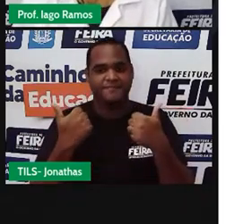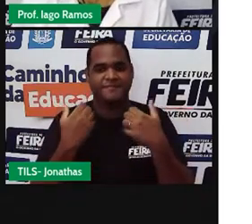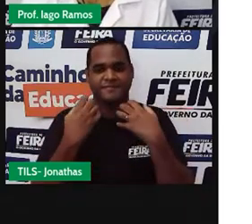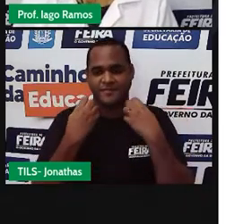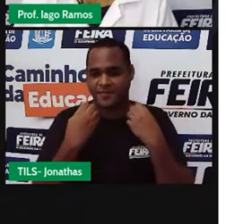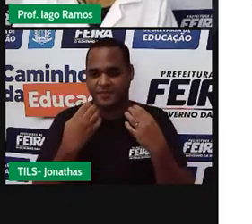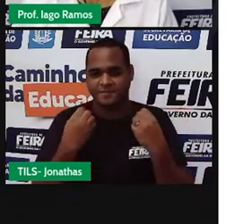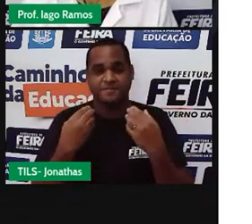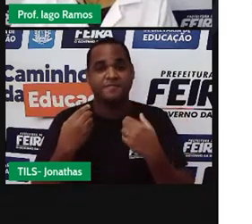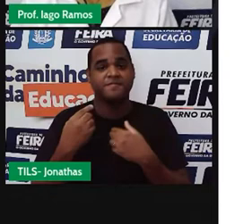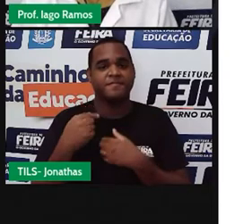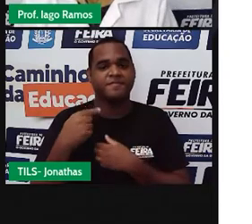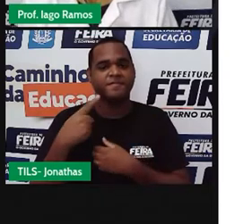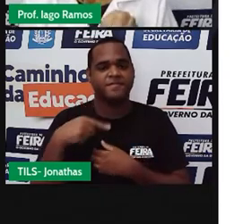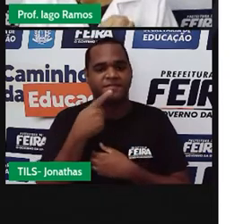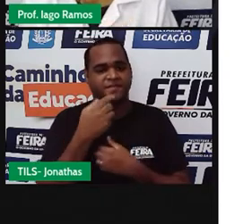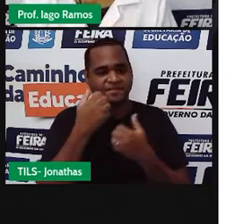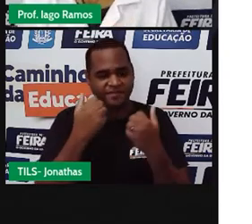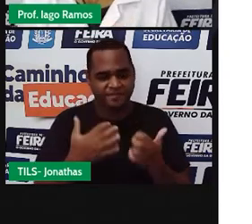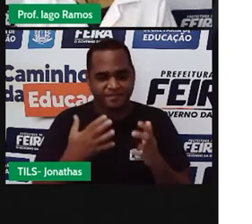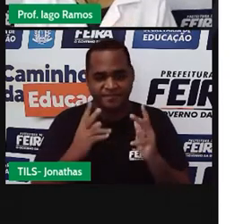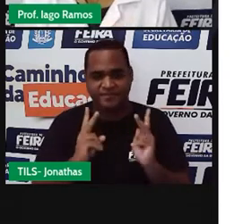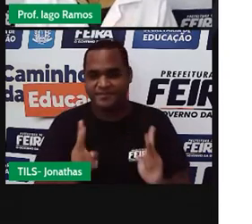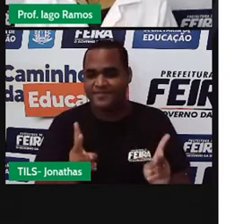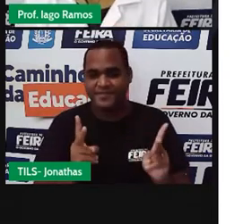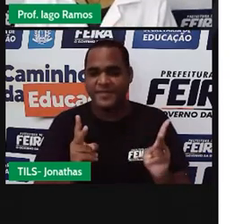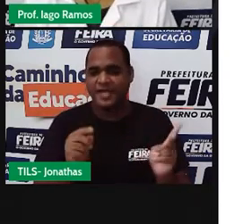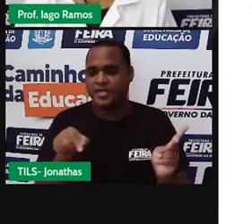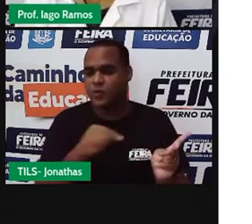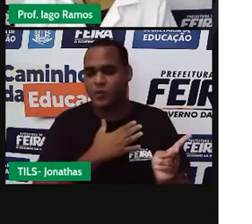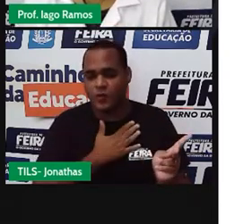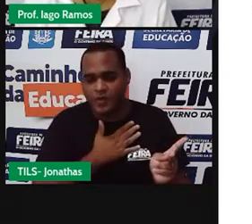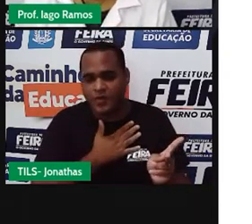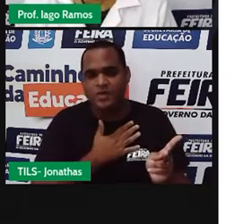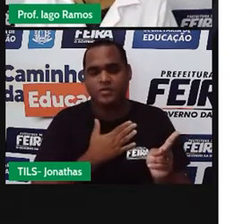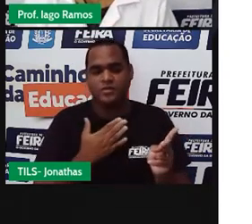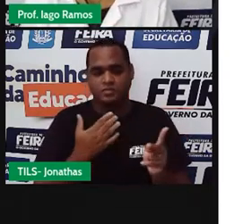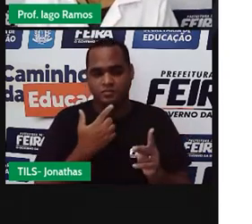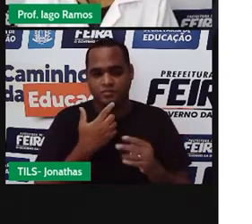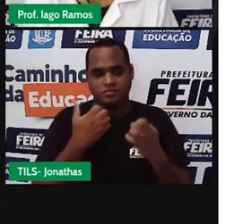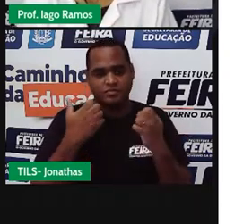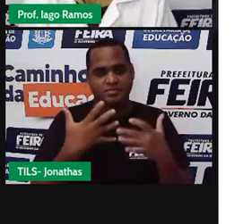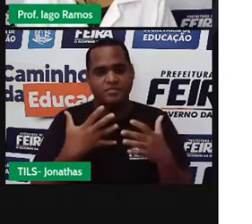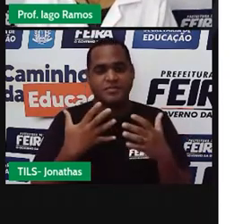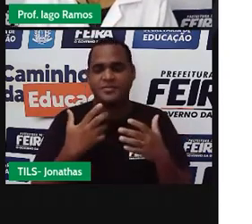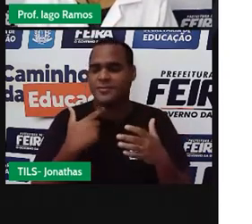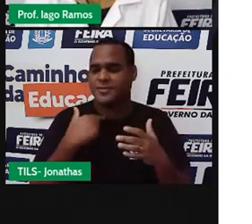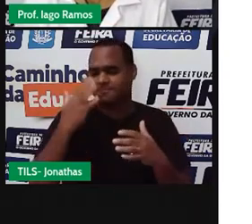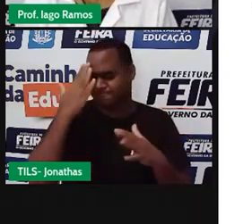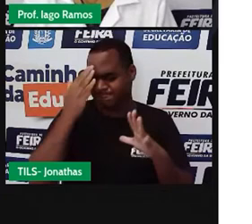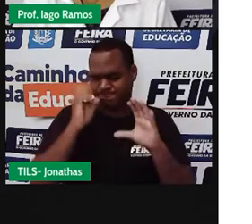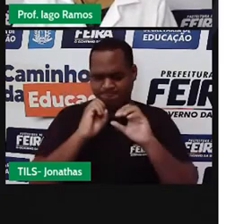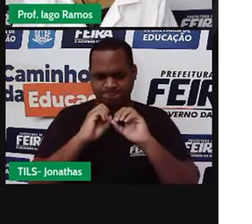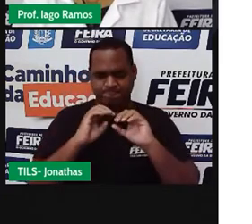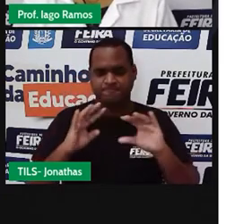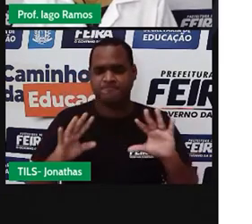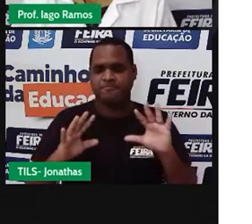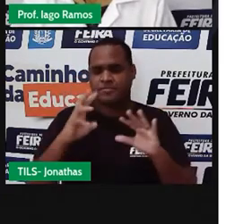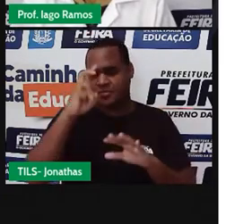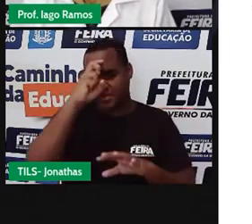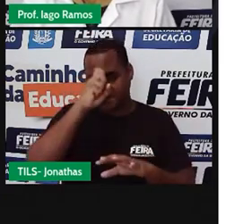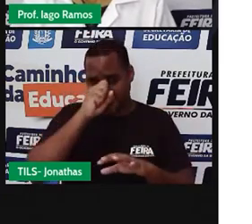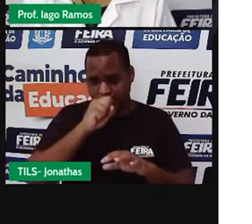E como sempre gostamos sempre de deixar claro o que é que a gente vai aprender na aula